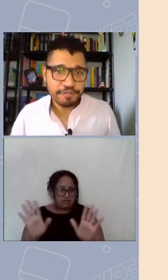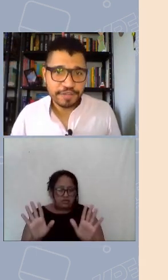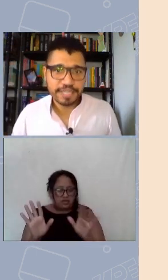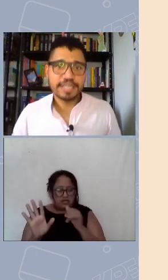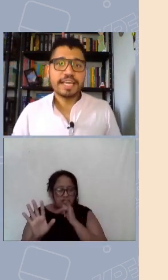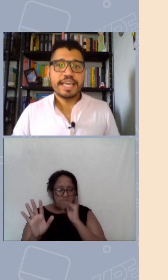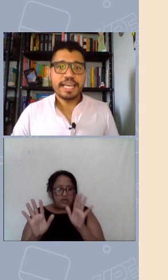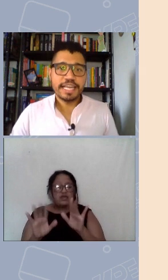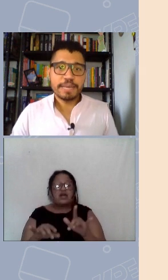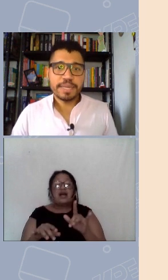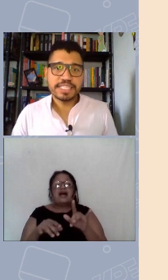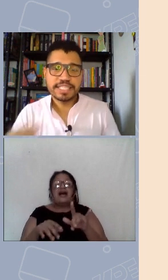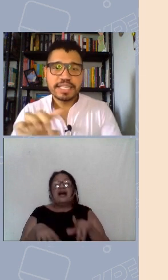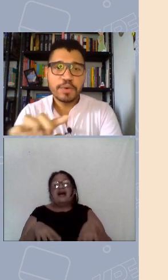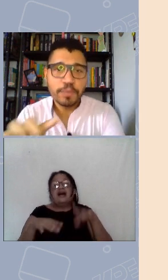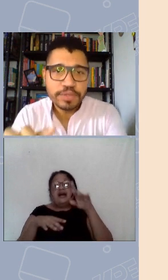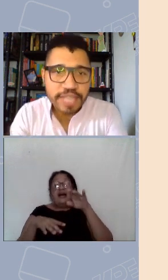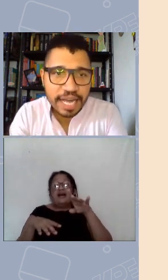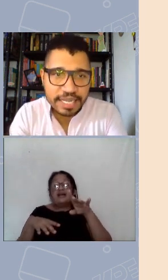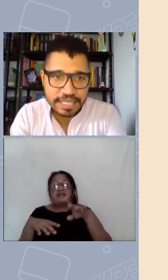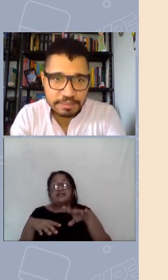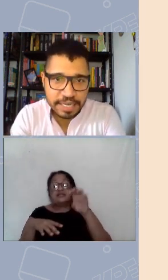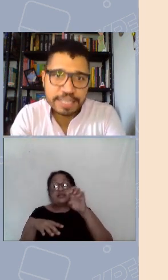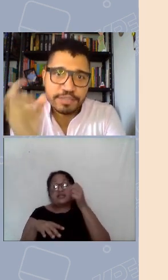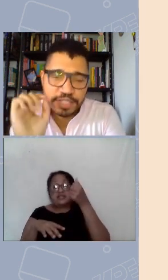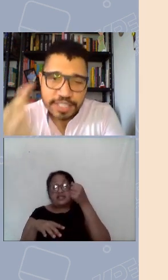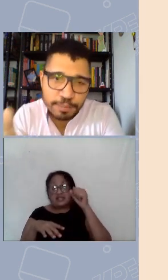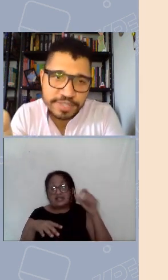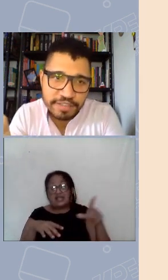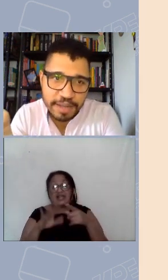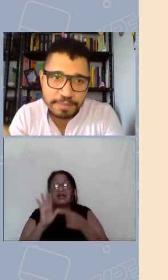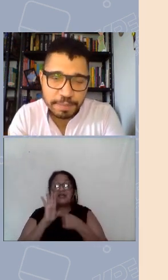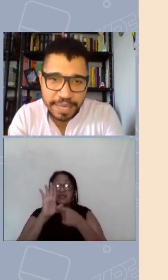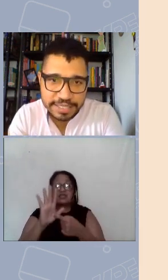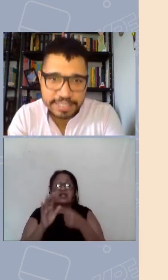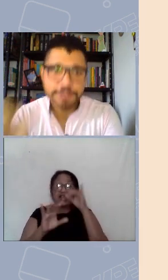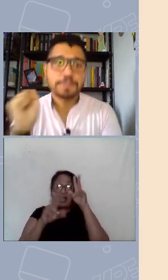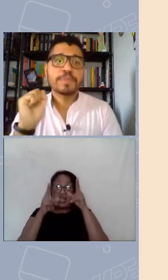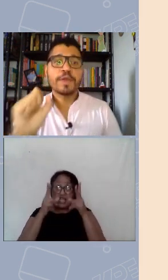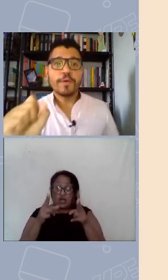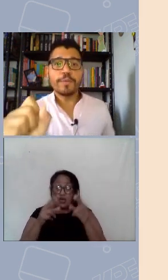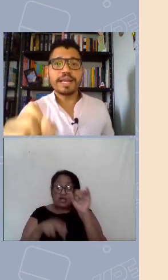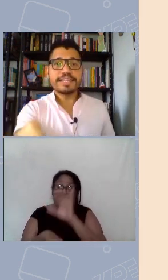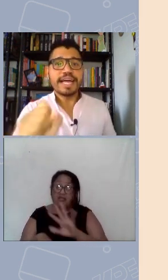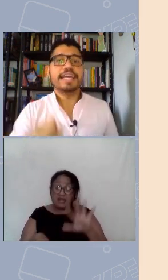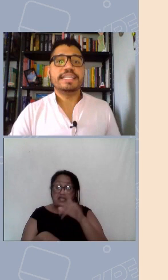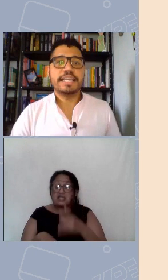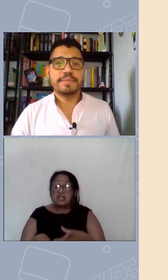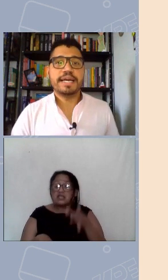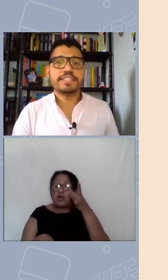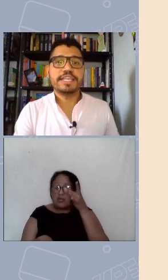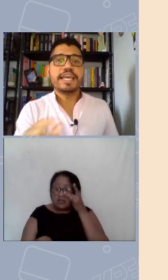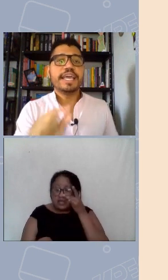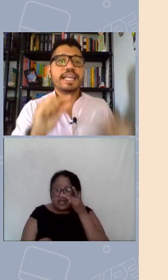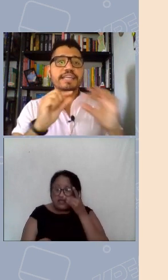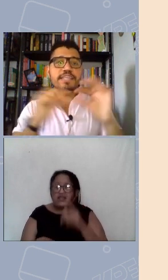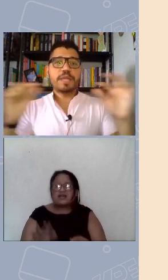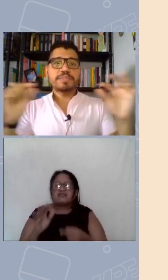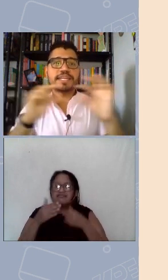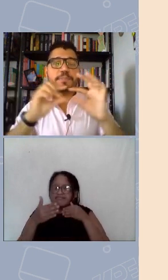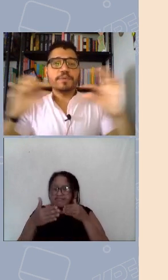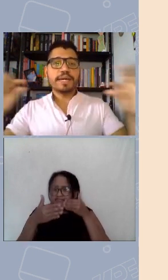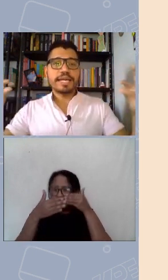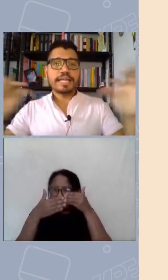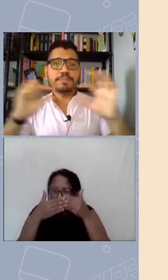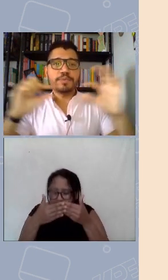gráfica ela é representada como está aí na imagem você tem que observar de pertinho como ela está aí na imagem ela é